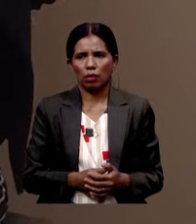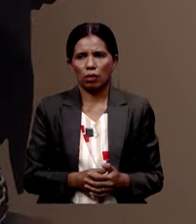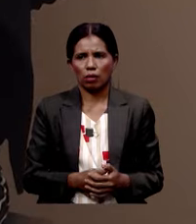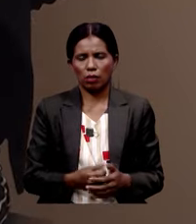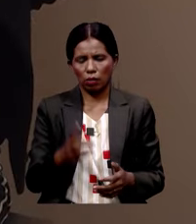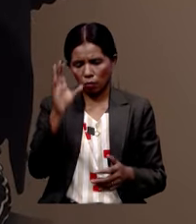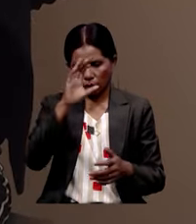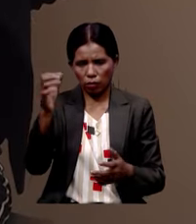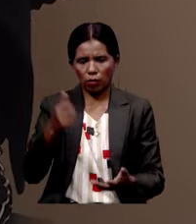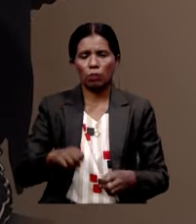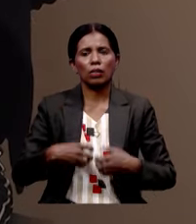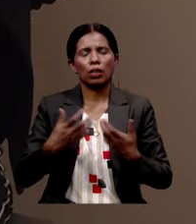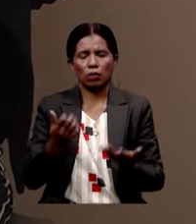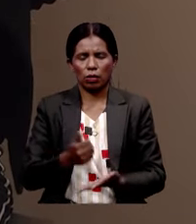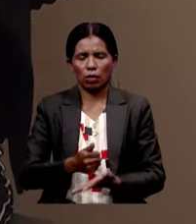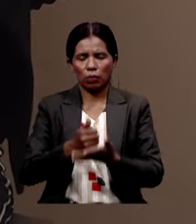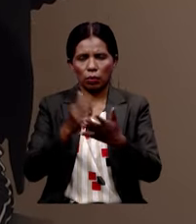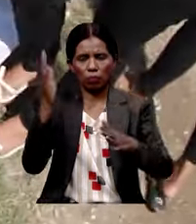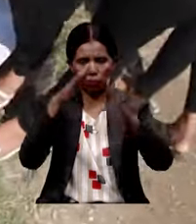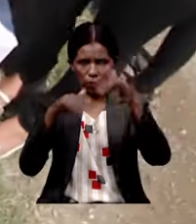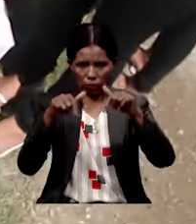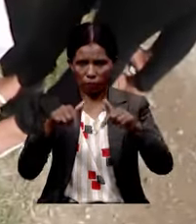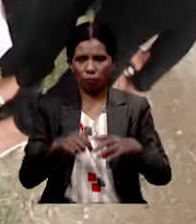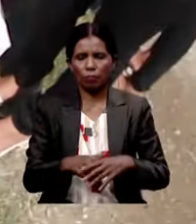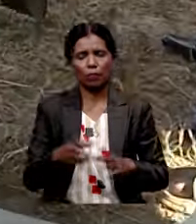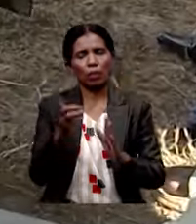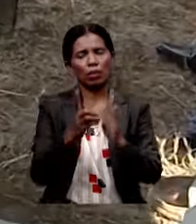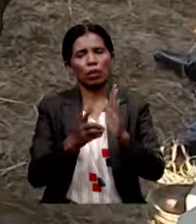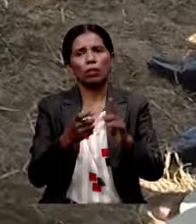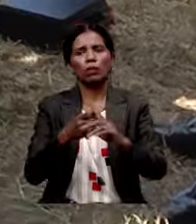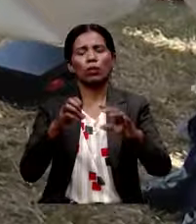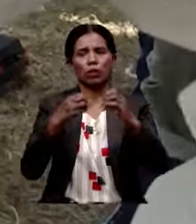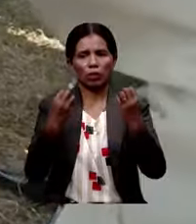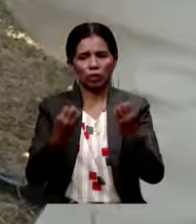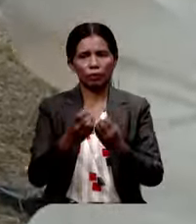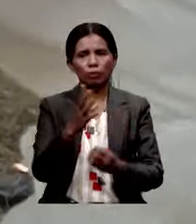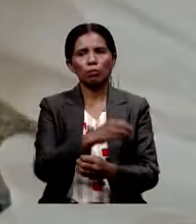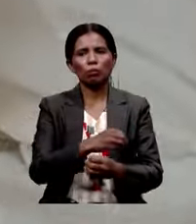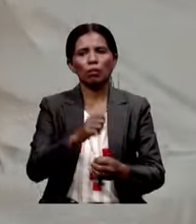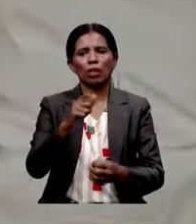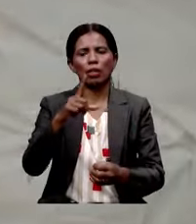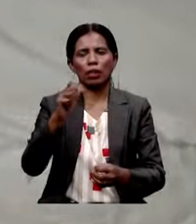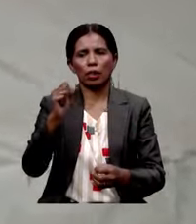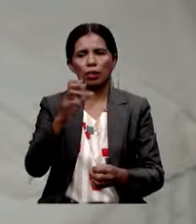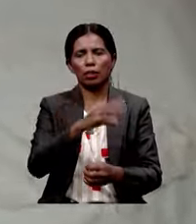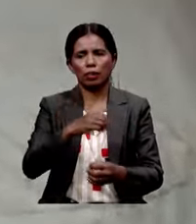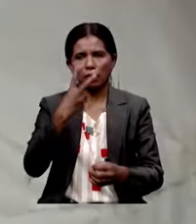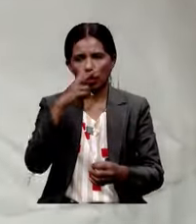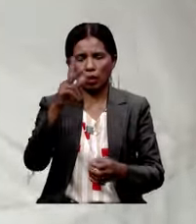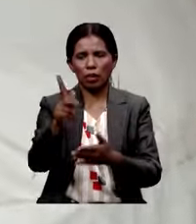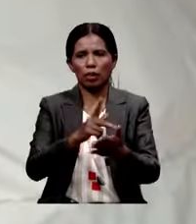solusan bagi situasi ini dan ini. Tu dar susi organisasi non governmental Aliança Nacional Luta Contra